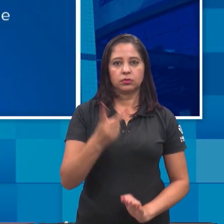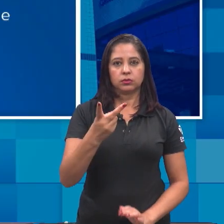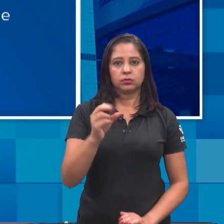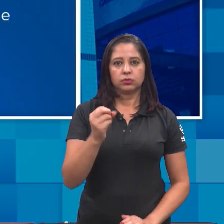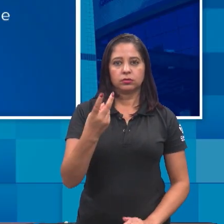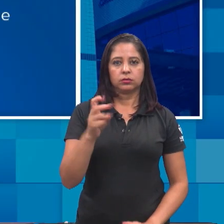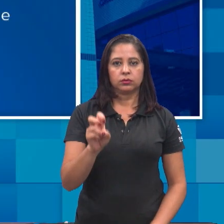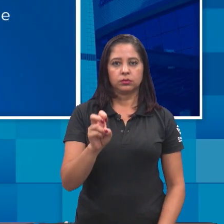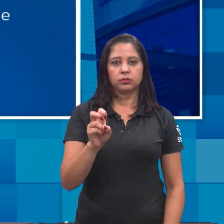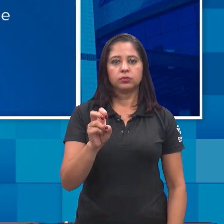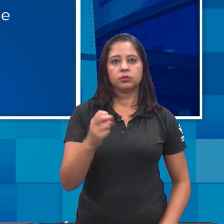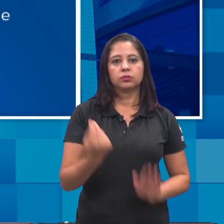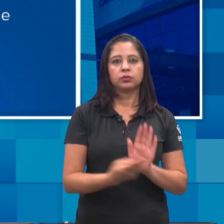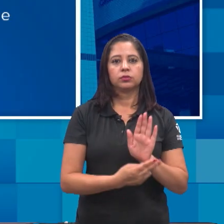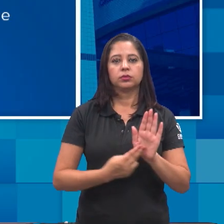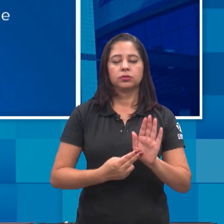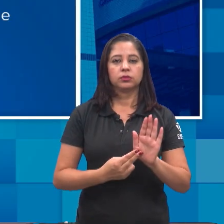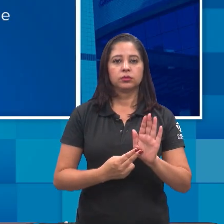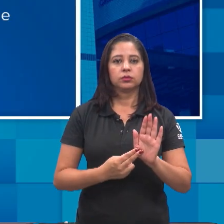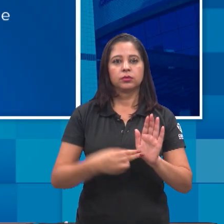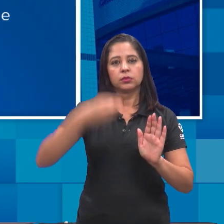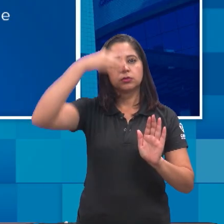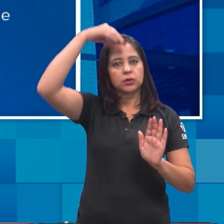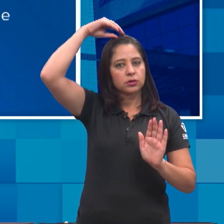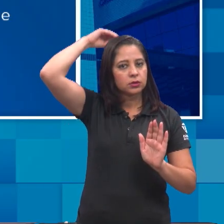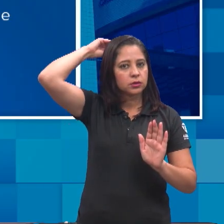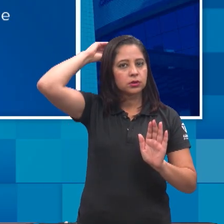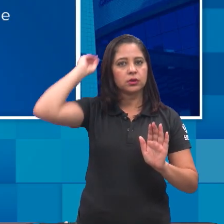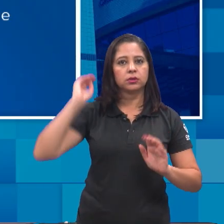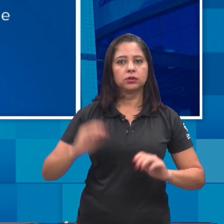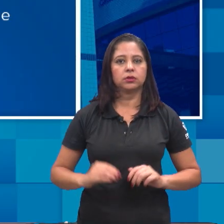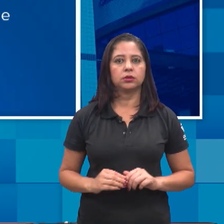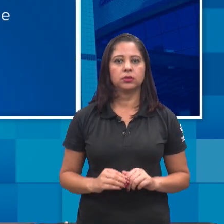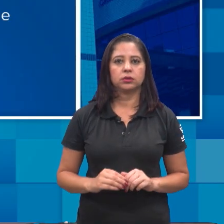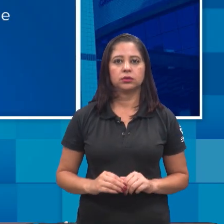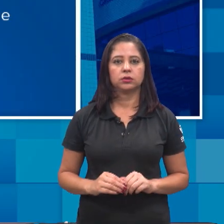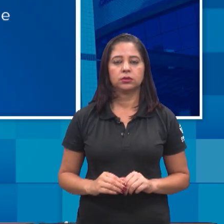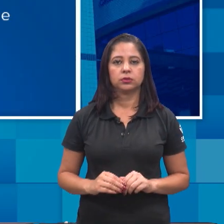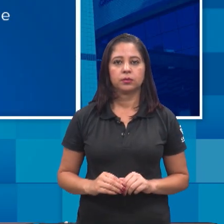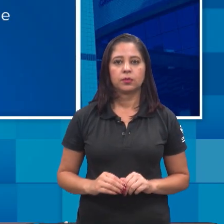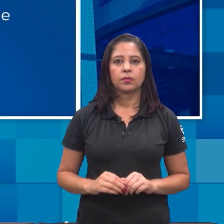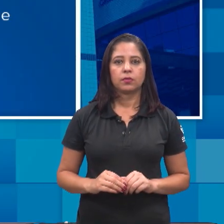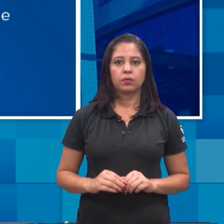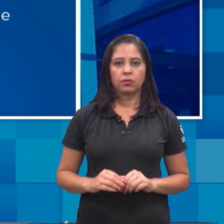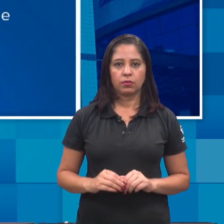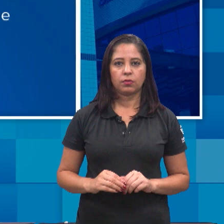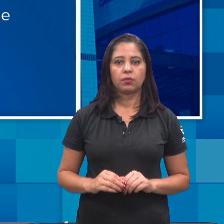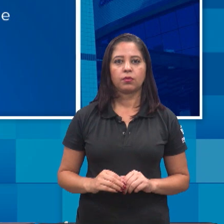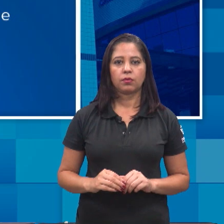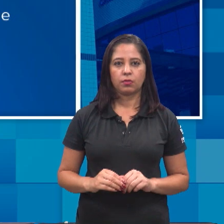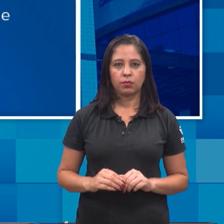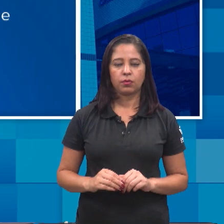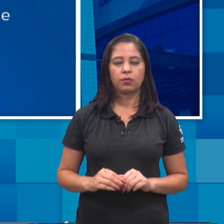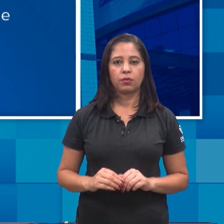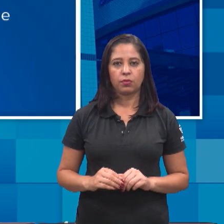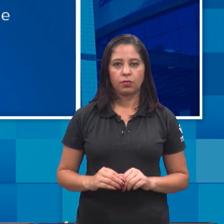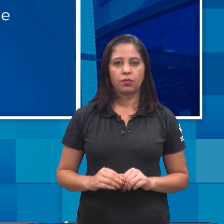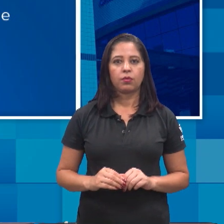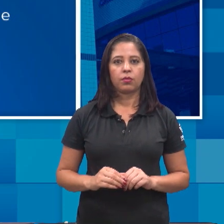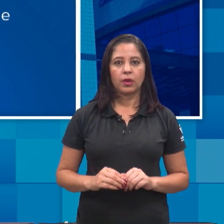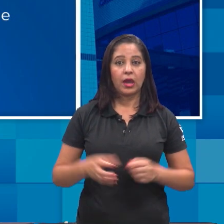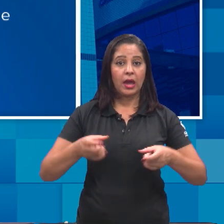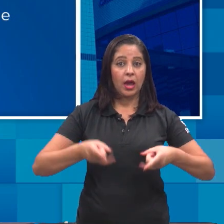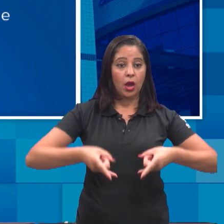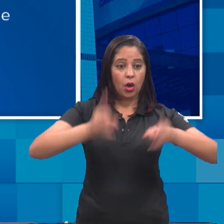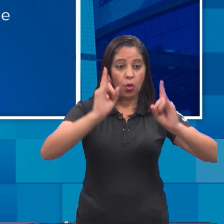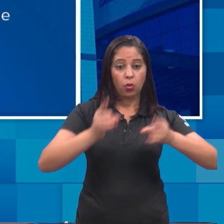134/2025, autoria vereador Carlos Abranches. Dispõe sobre corredores de fauna em condomínios para garantir